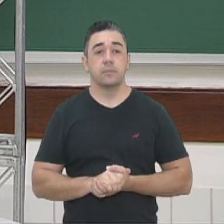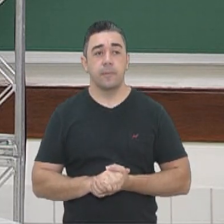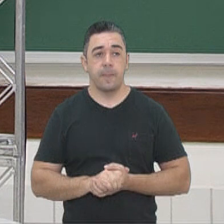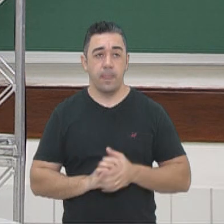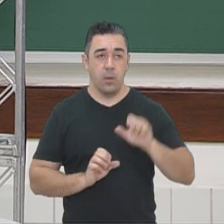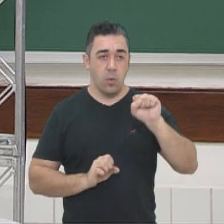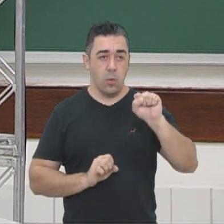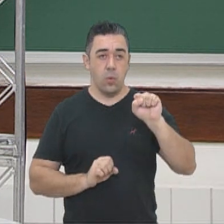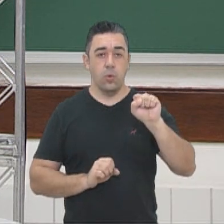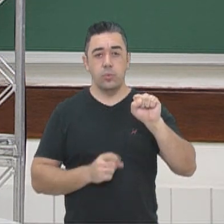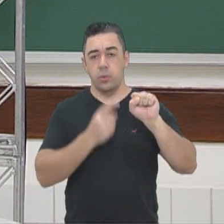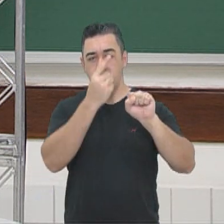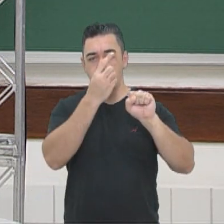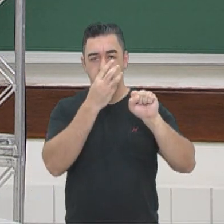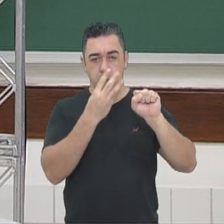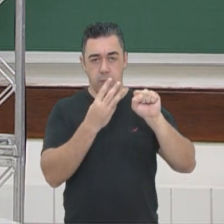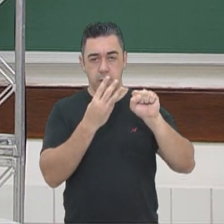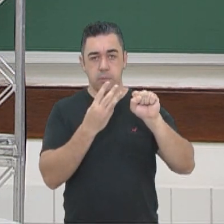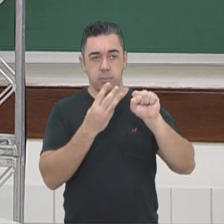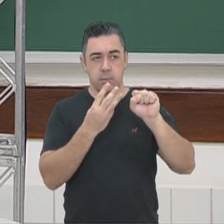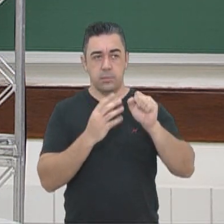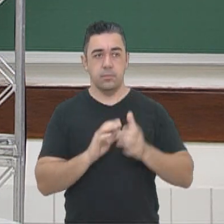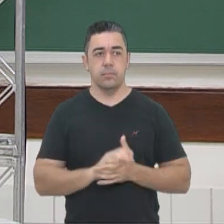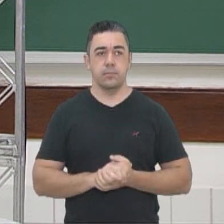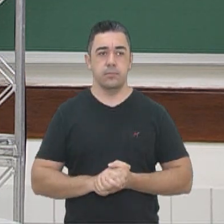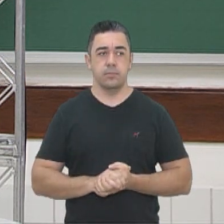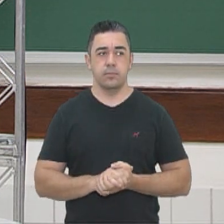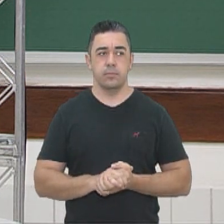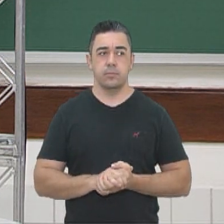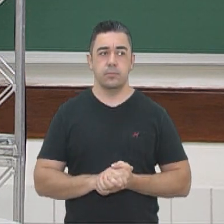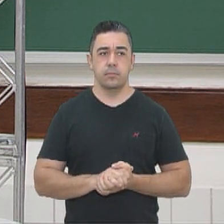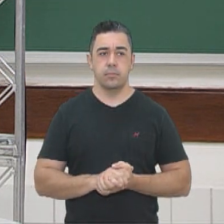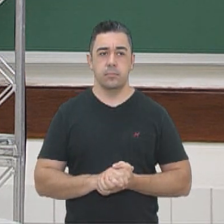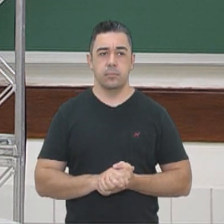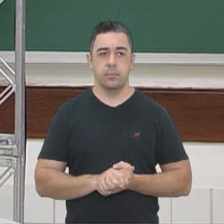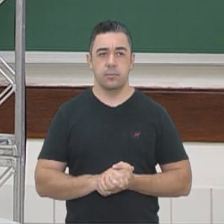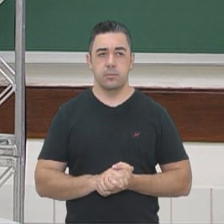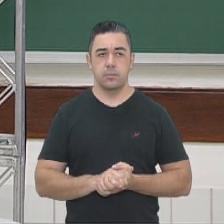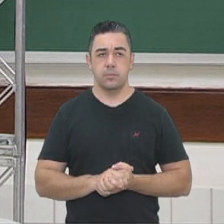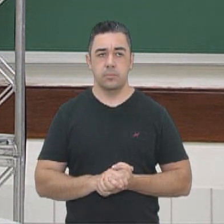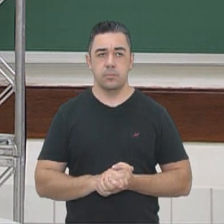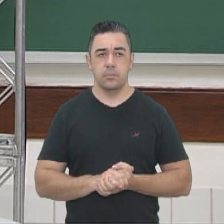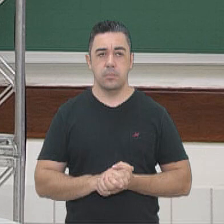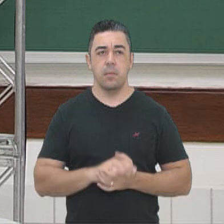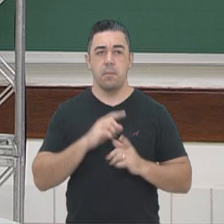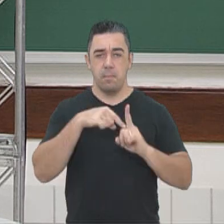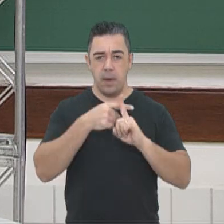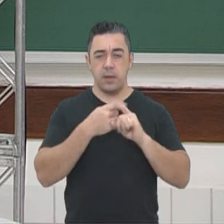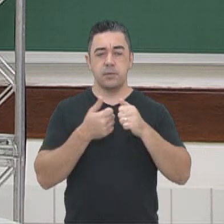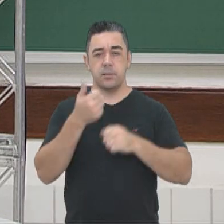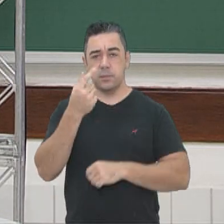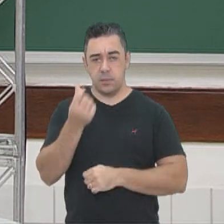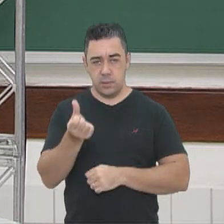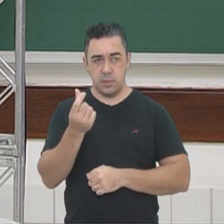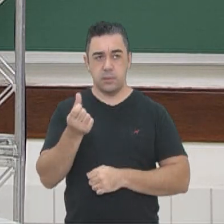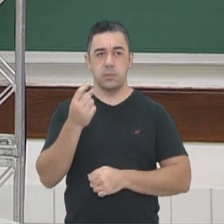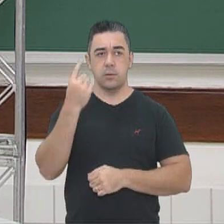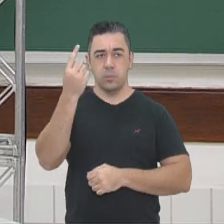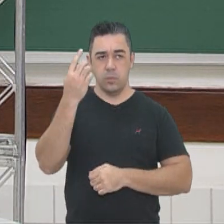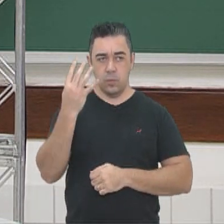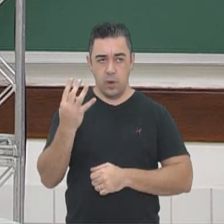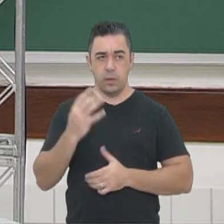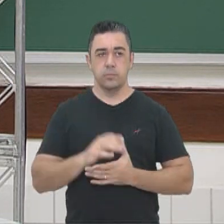8 elevado a 1/3, então A é igual a 8 elevado a 1/3, mais 16 elevado